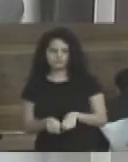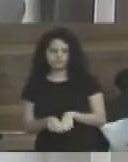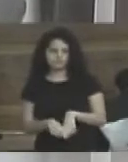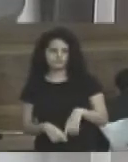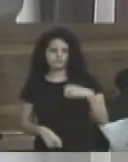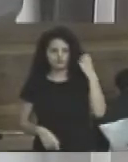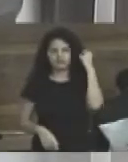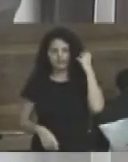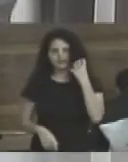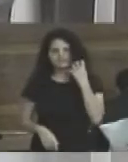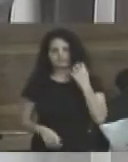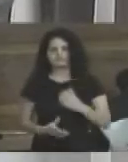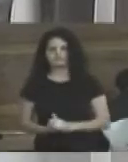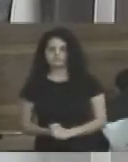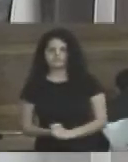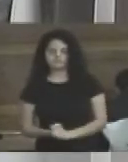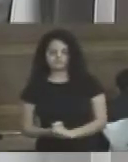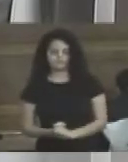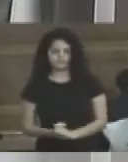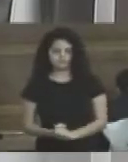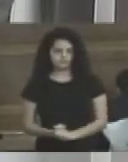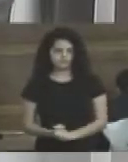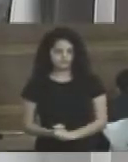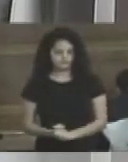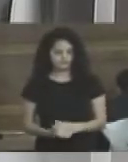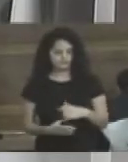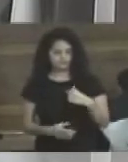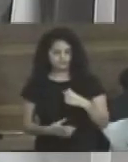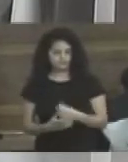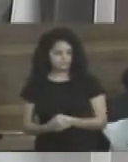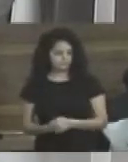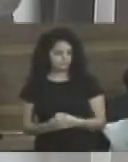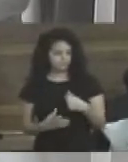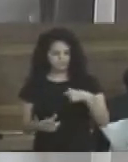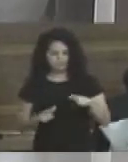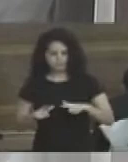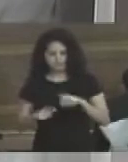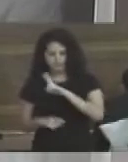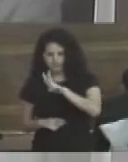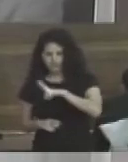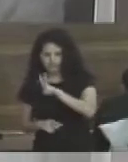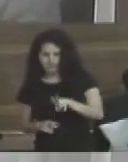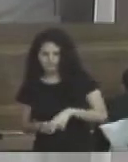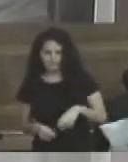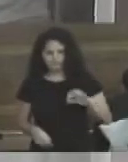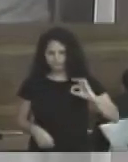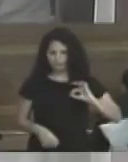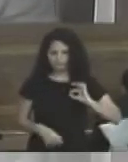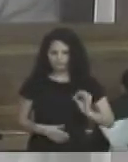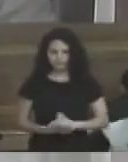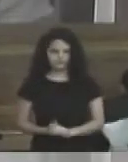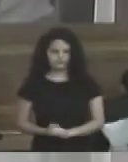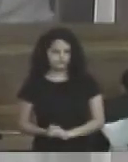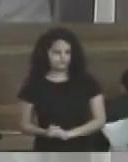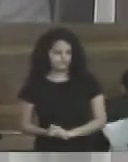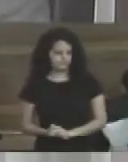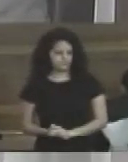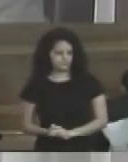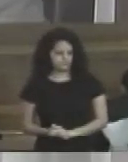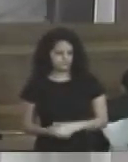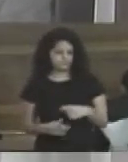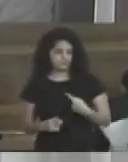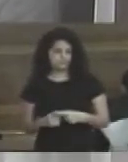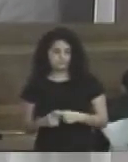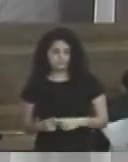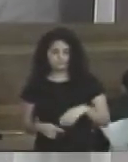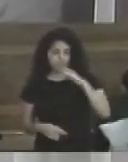trabalhando, a minha função é essa, fiscalizar, e fiscalizo também a polícia, né? Porque se também o comandante não trabalhar, a gente